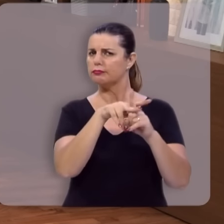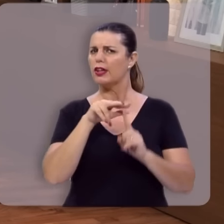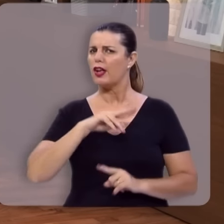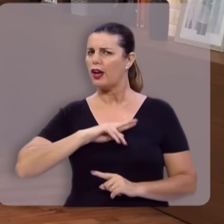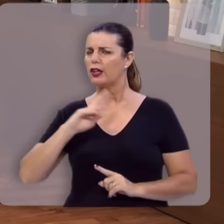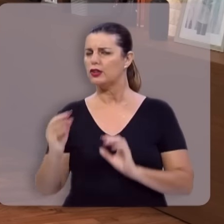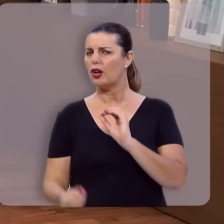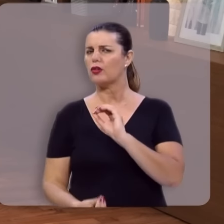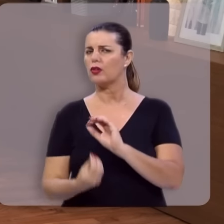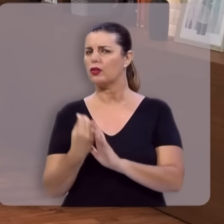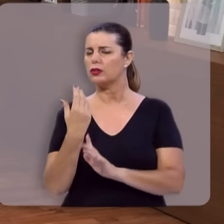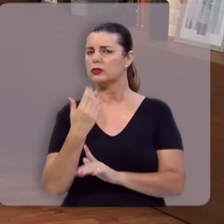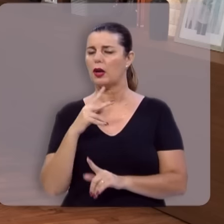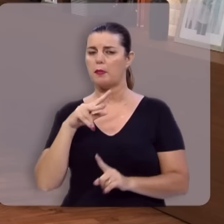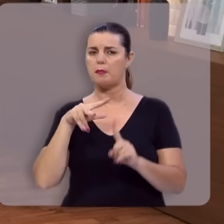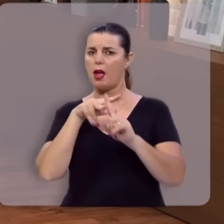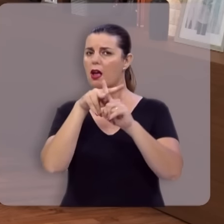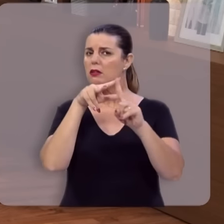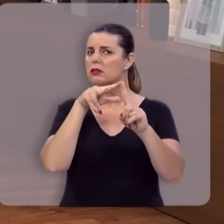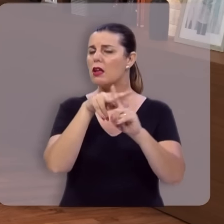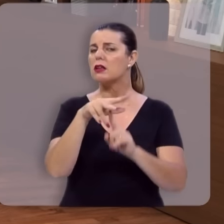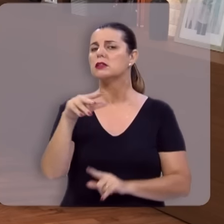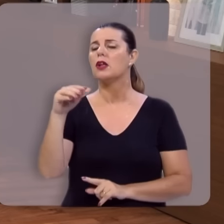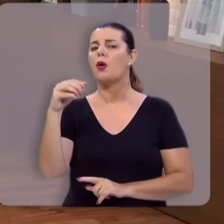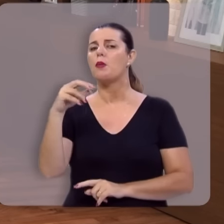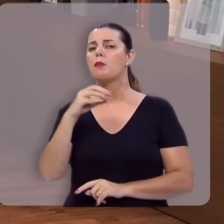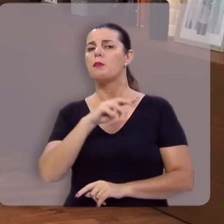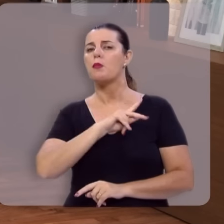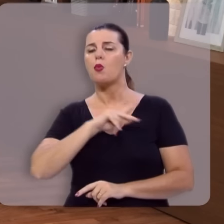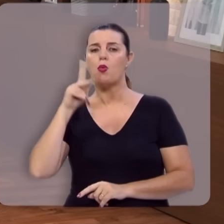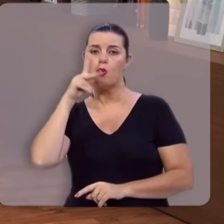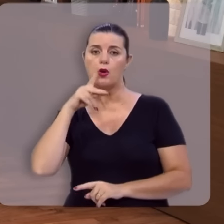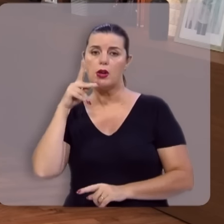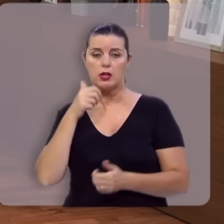era real e a perseguição política estava às portas.